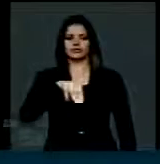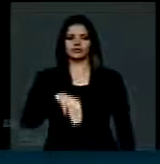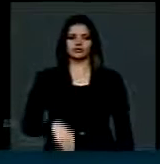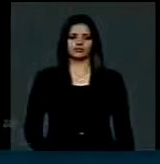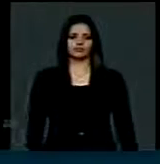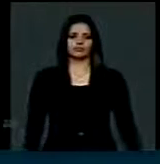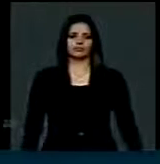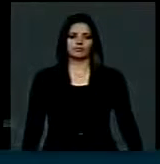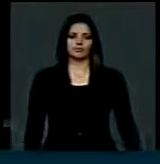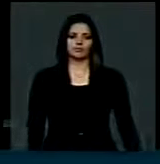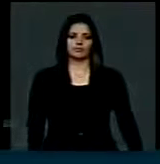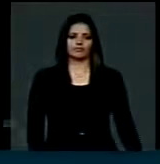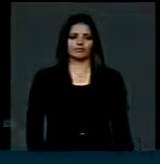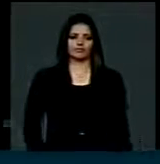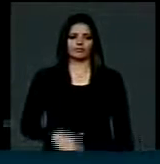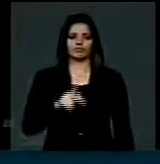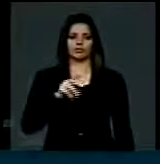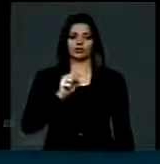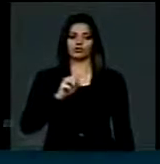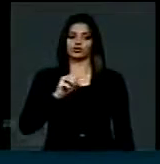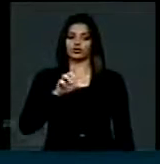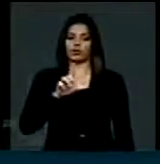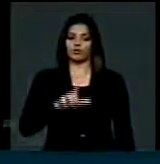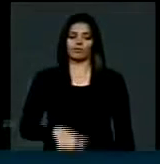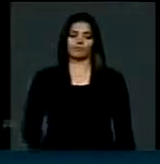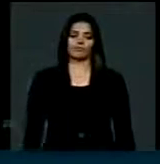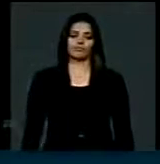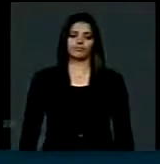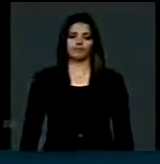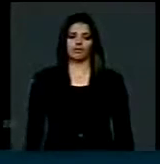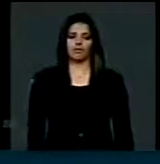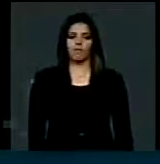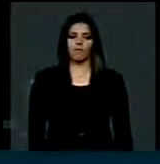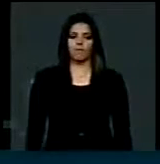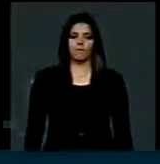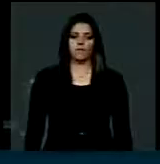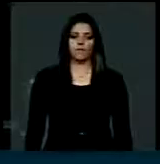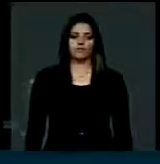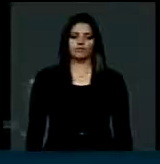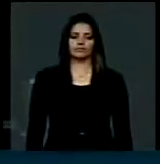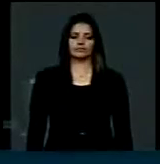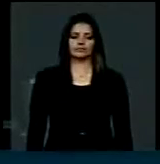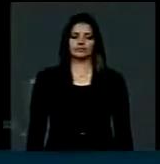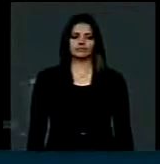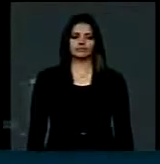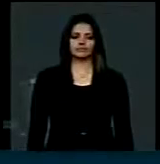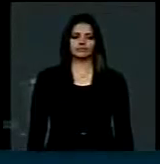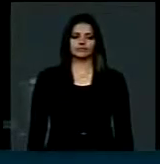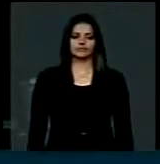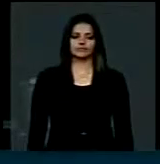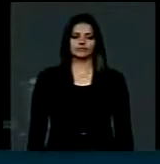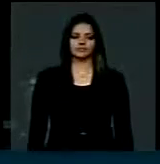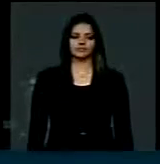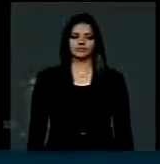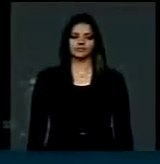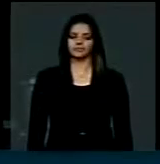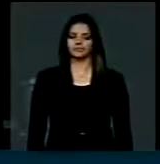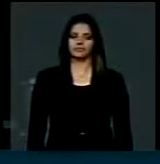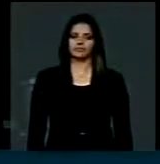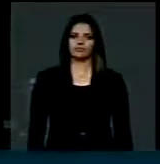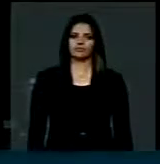Como vota o pessoal? Senhor presidente, às vezes a gente traz